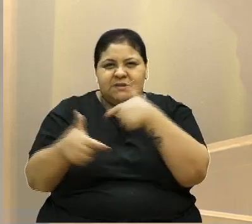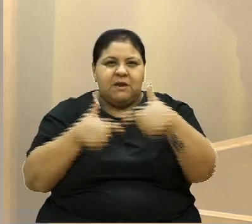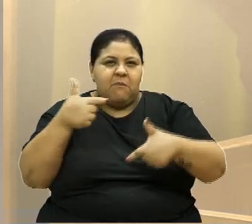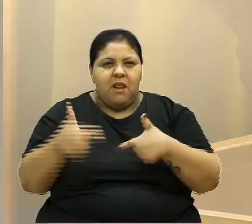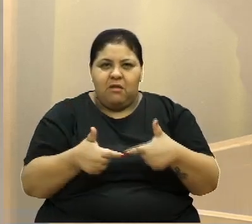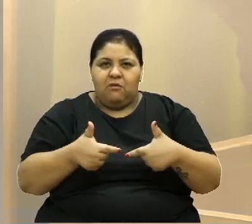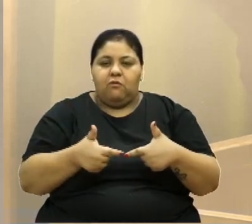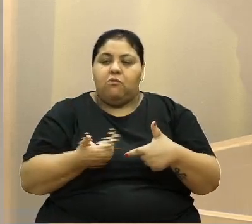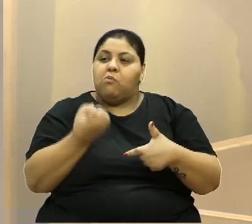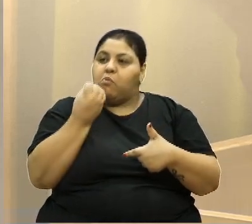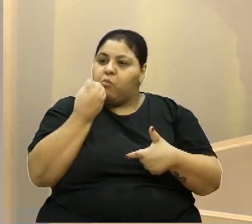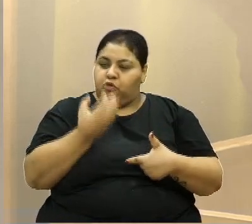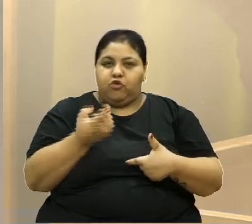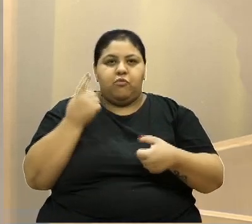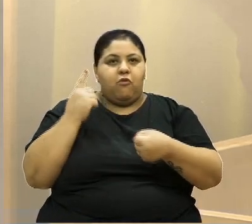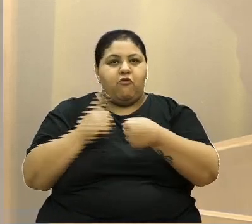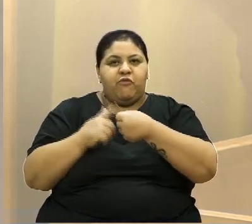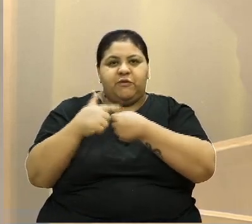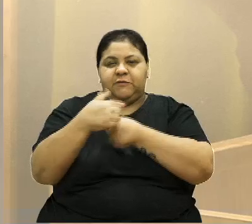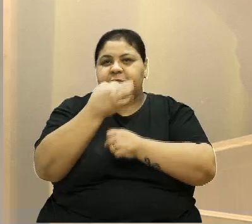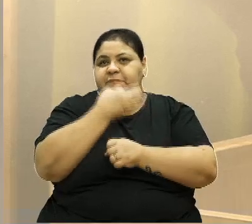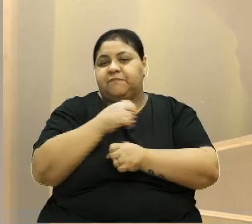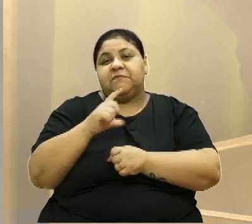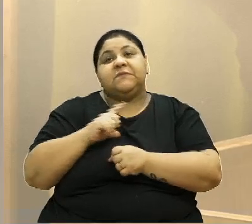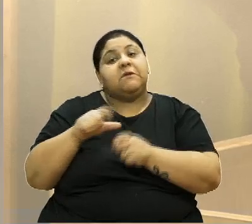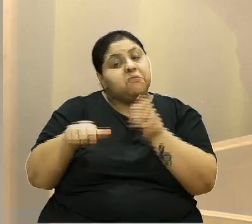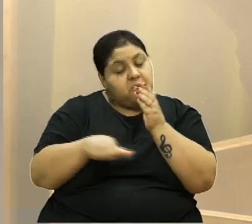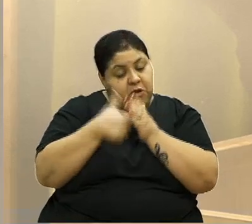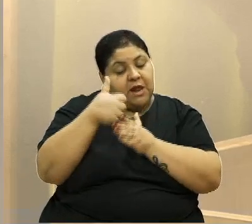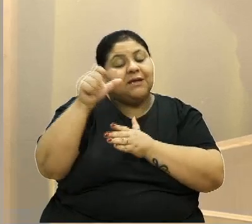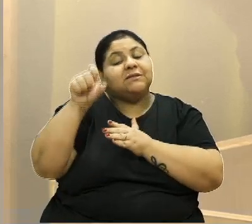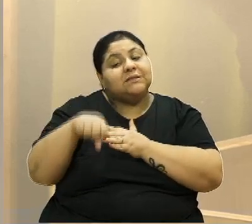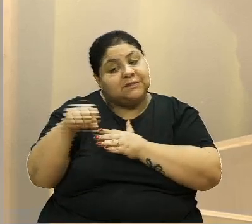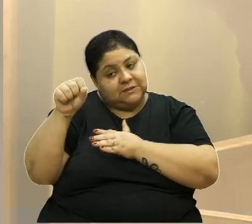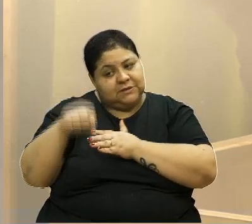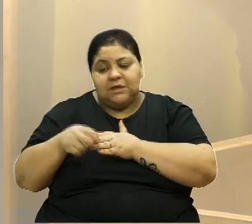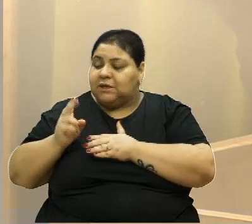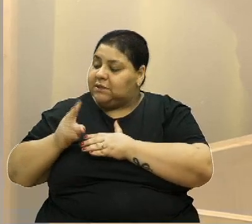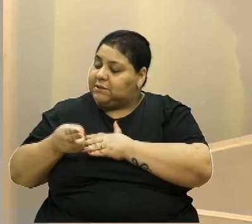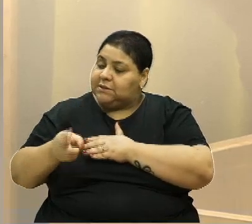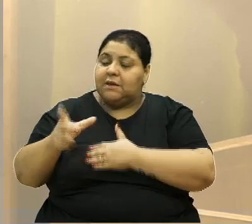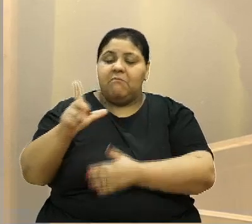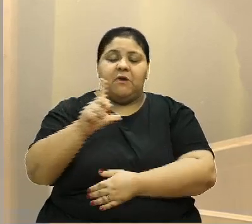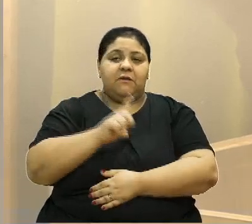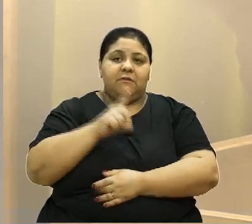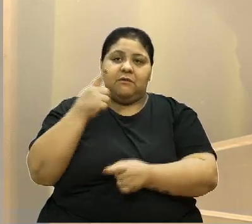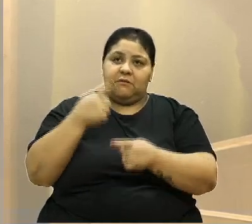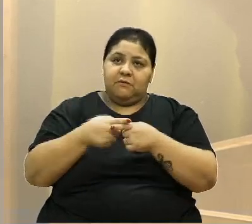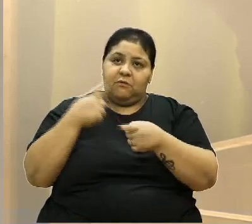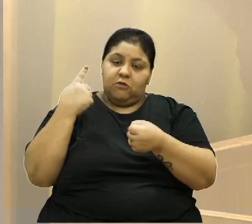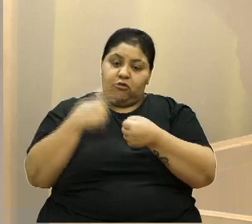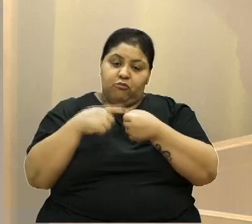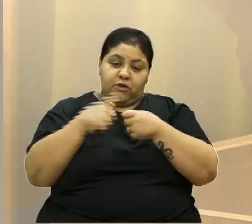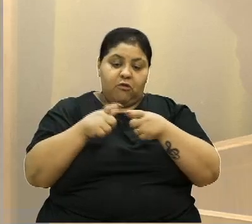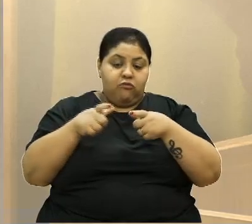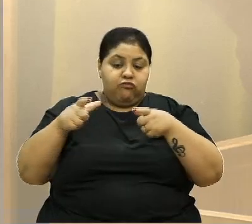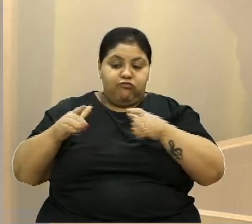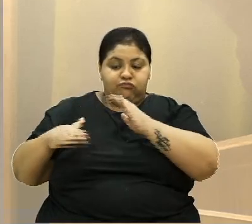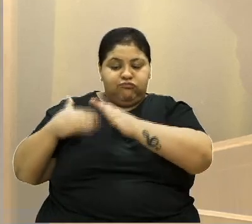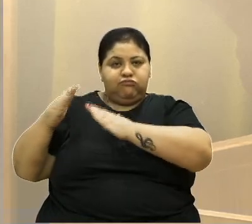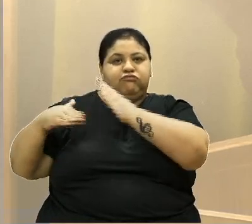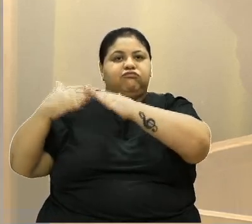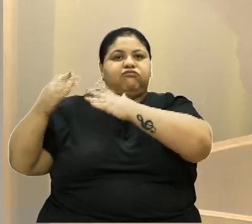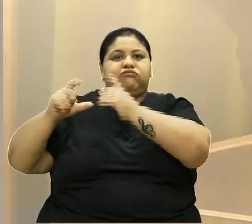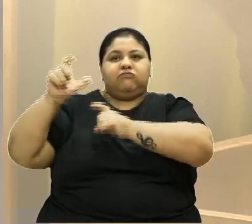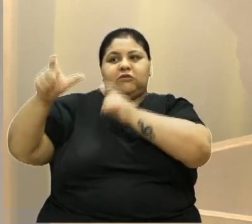muito bom para a cidade de Caxias. Temos coisas para melhorar? Temos, sempre vamos ter, porque a cidade cresce, a cidade desenvolve,